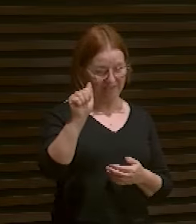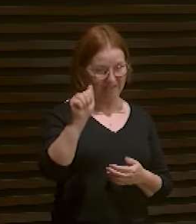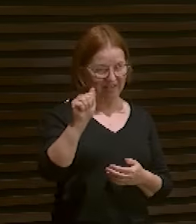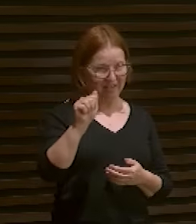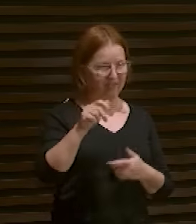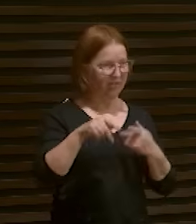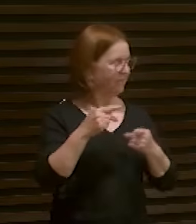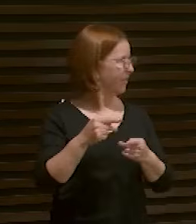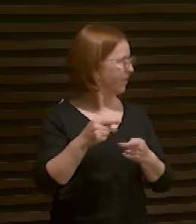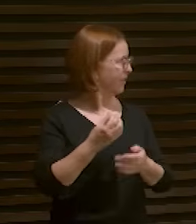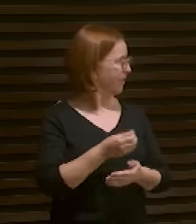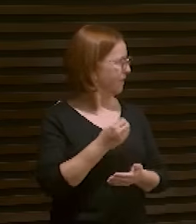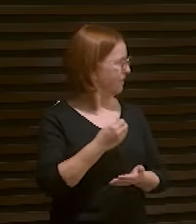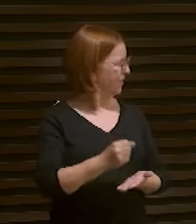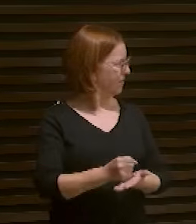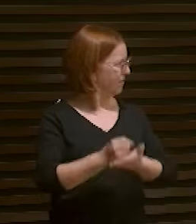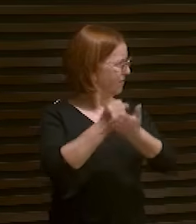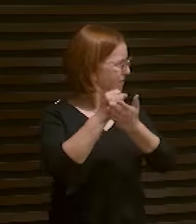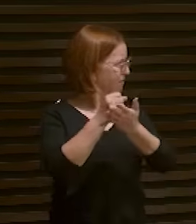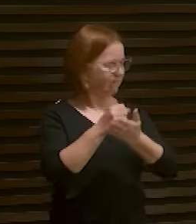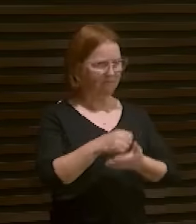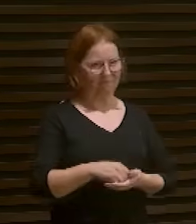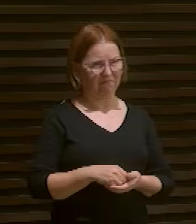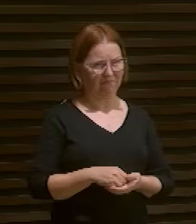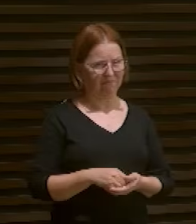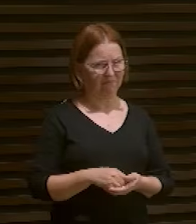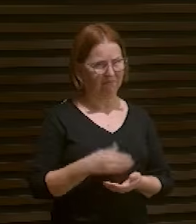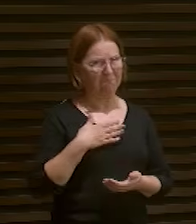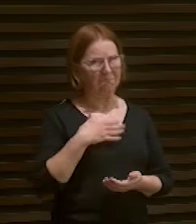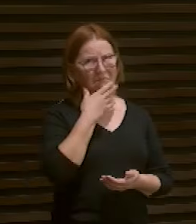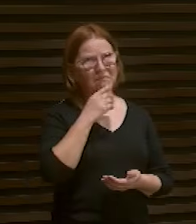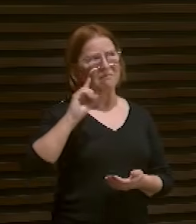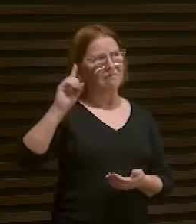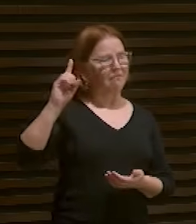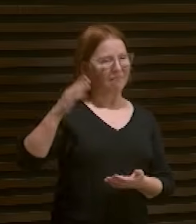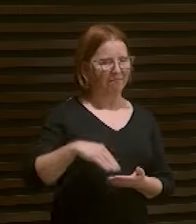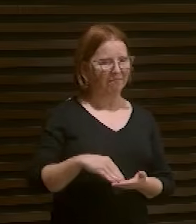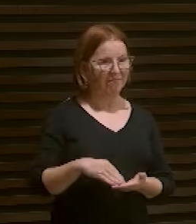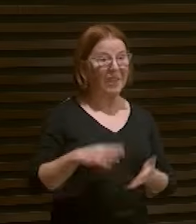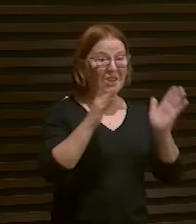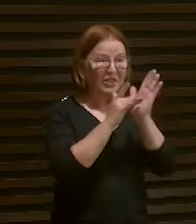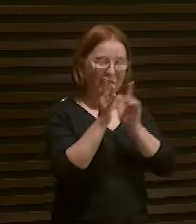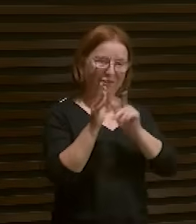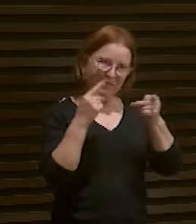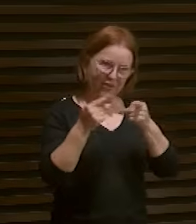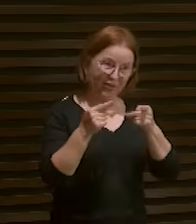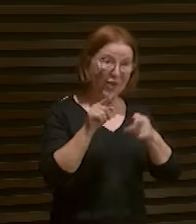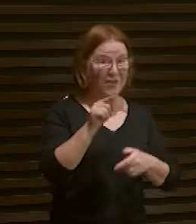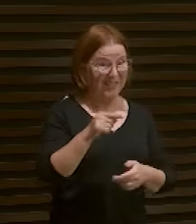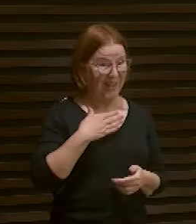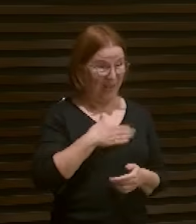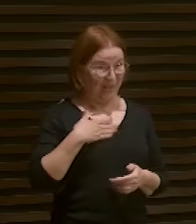Viga de sustentação. Meu Pai do céu. Jesus está dizendo: você gosta